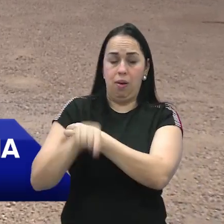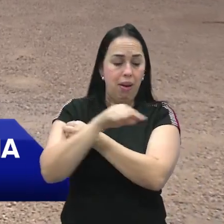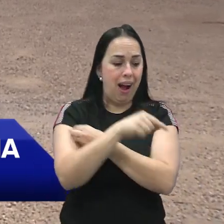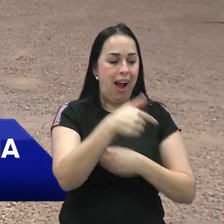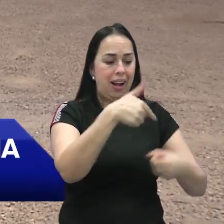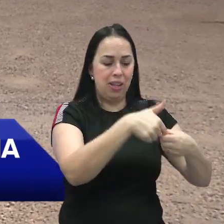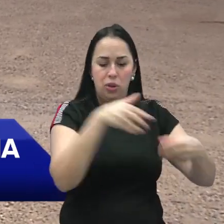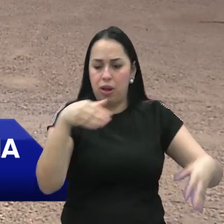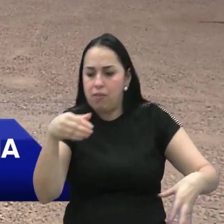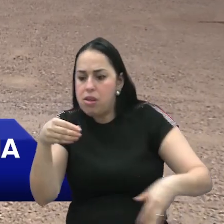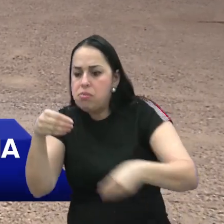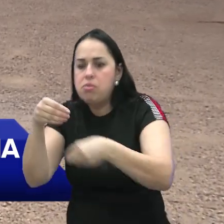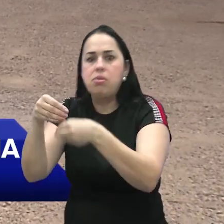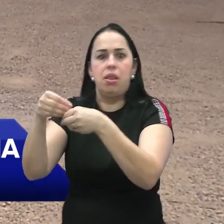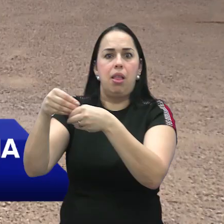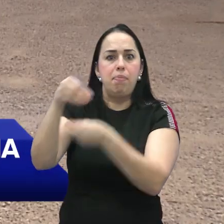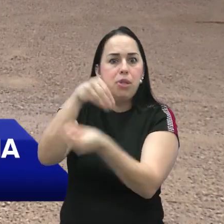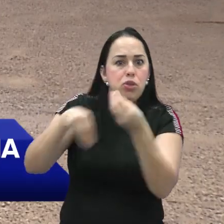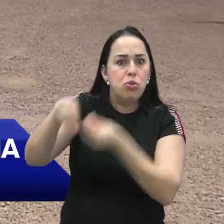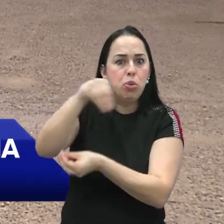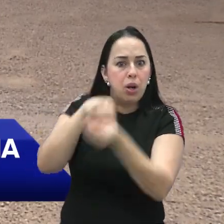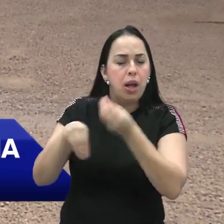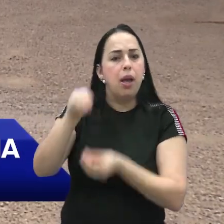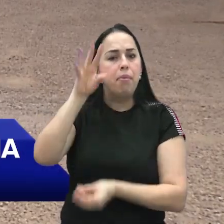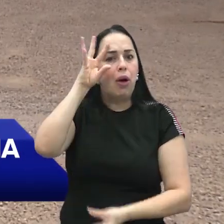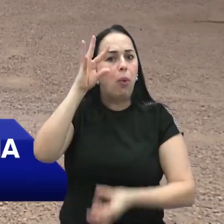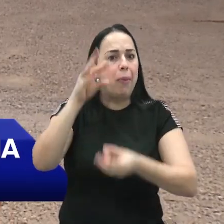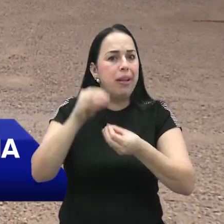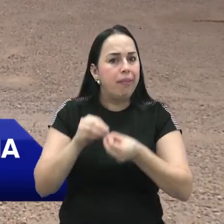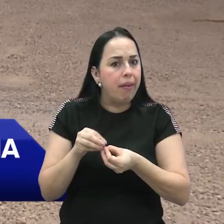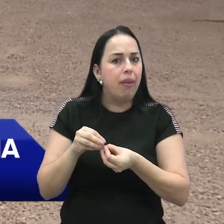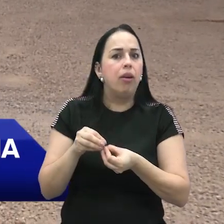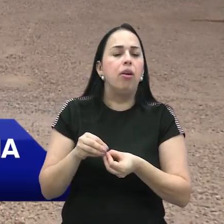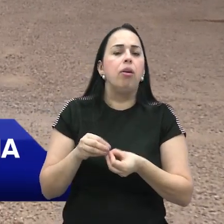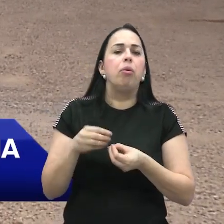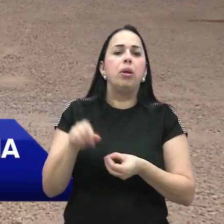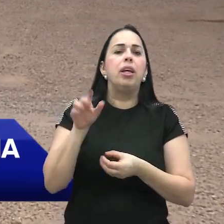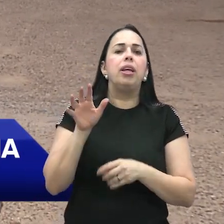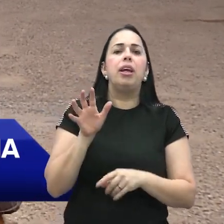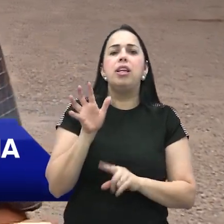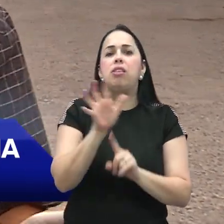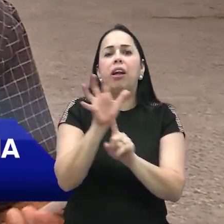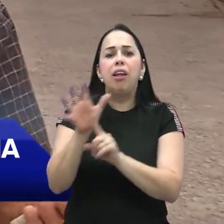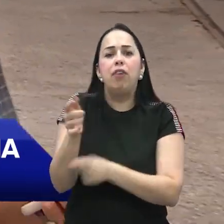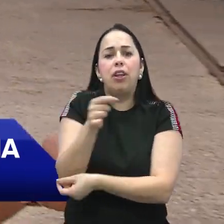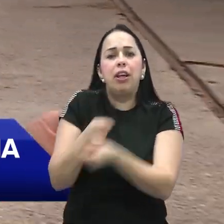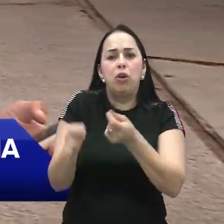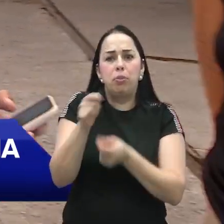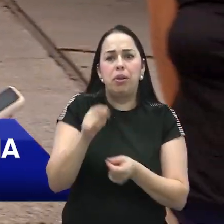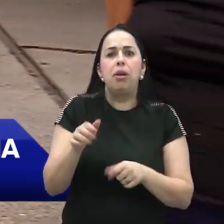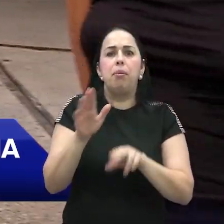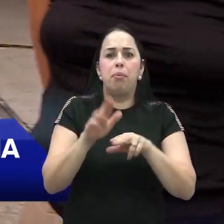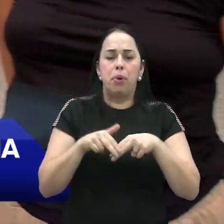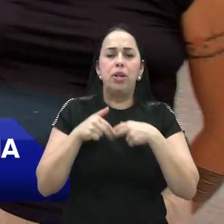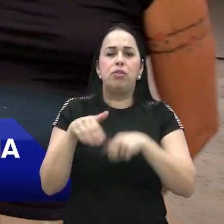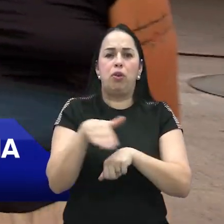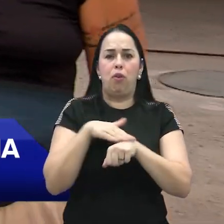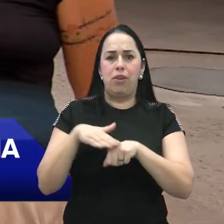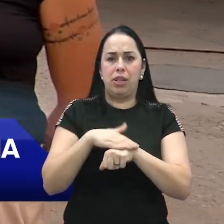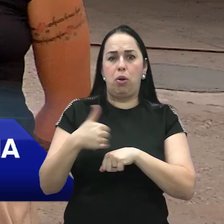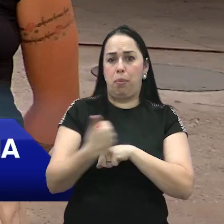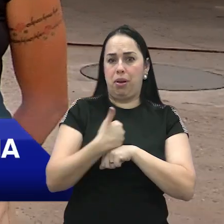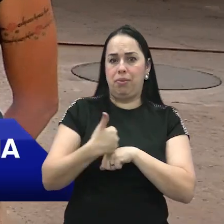na gasolina ainda neste ano. E para entender como essa medida impacta a economia do Brasil, a gente conversa agora com a